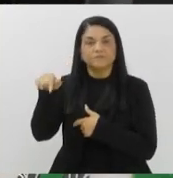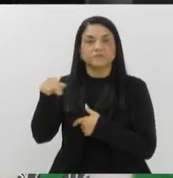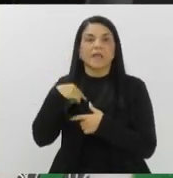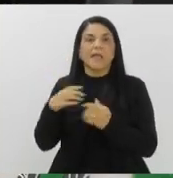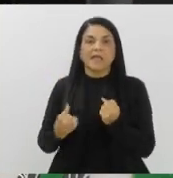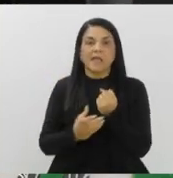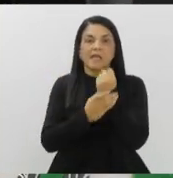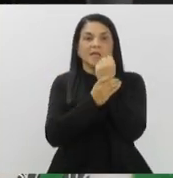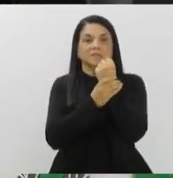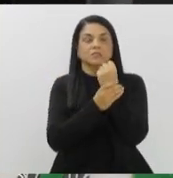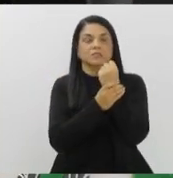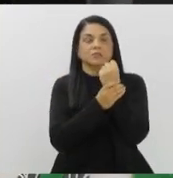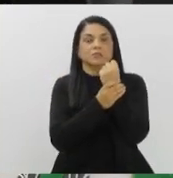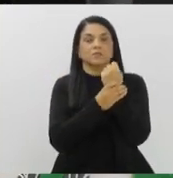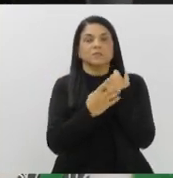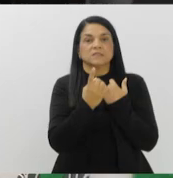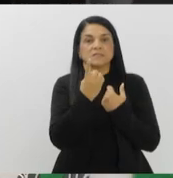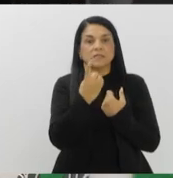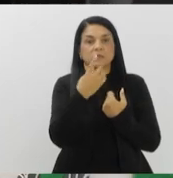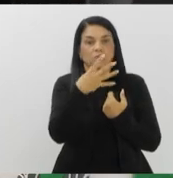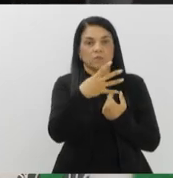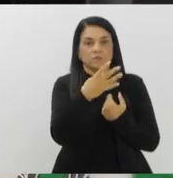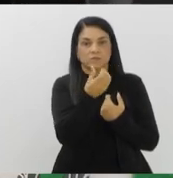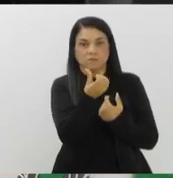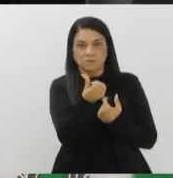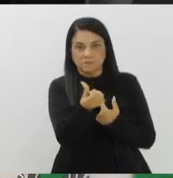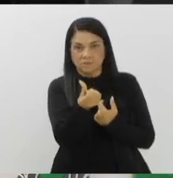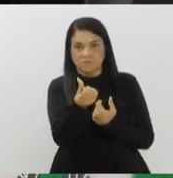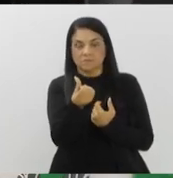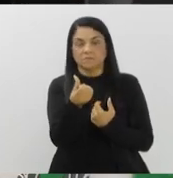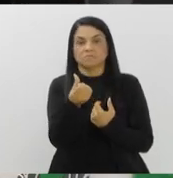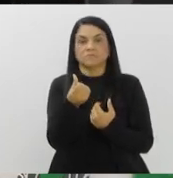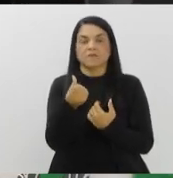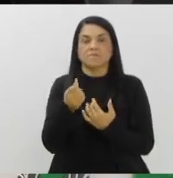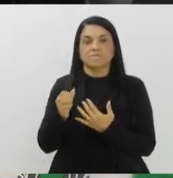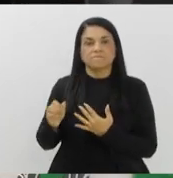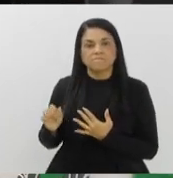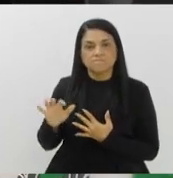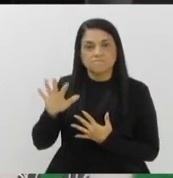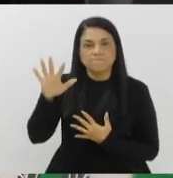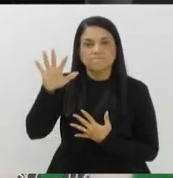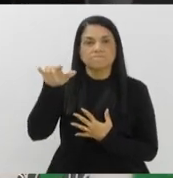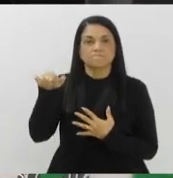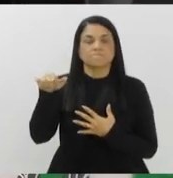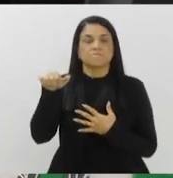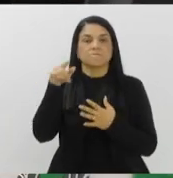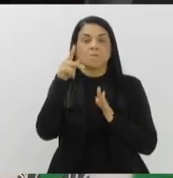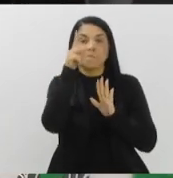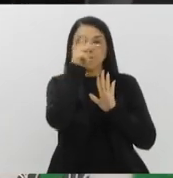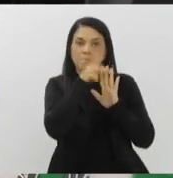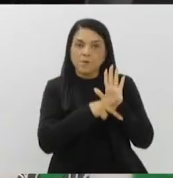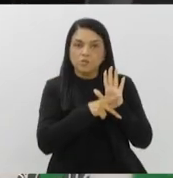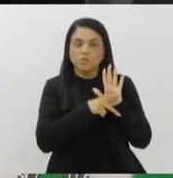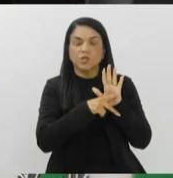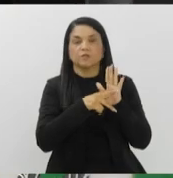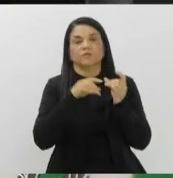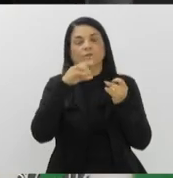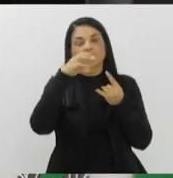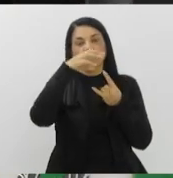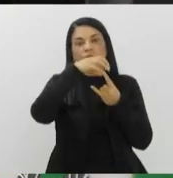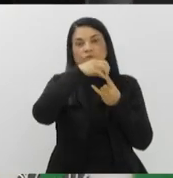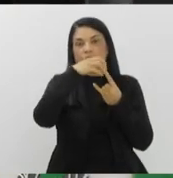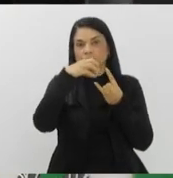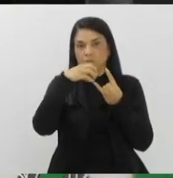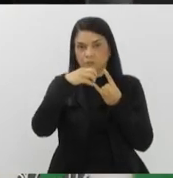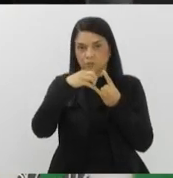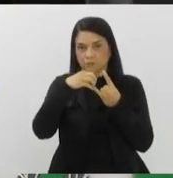menos 146 favelas num projeto pioneiro da Fiocruz. Então, nós,